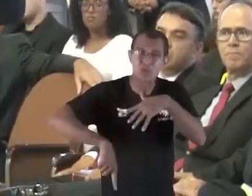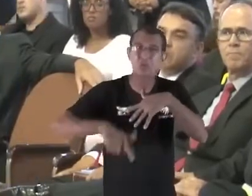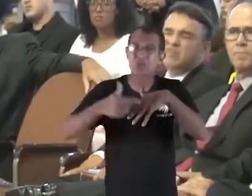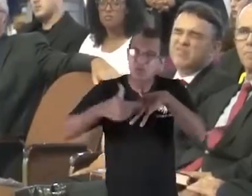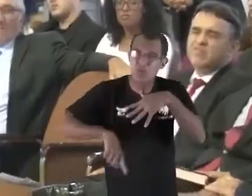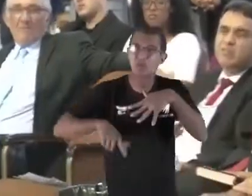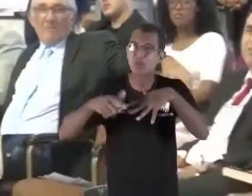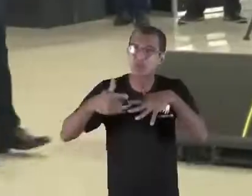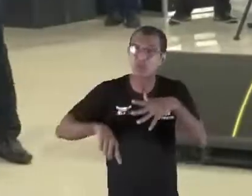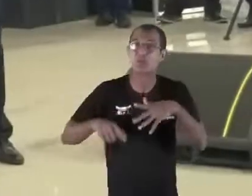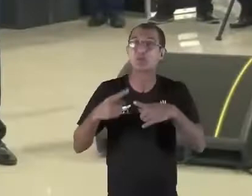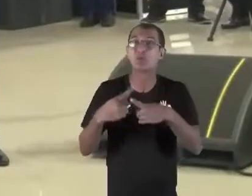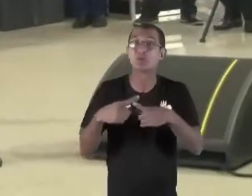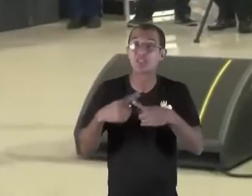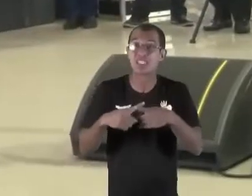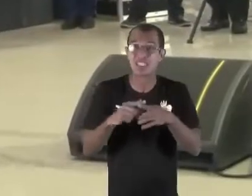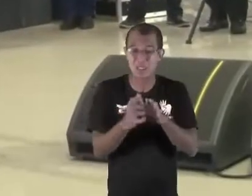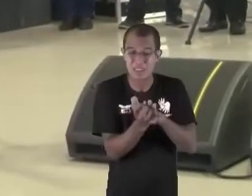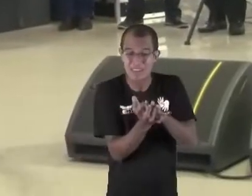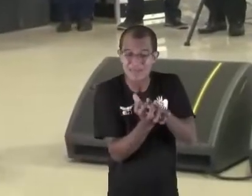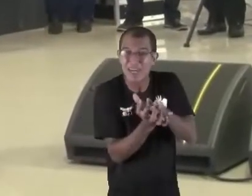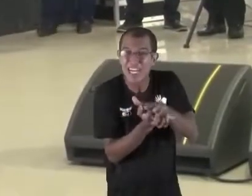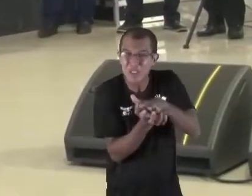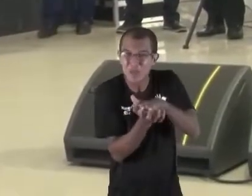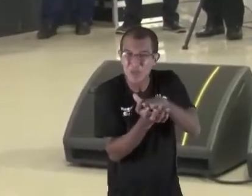Porque eu evangelizei esse sertão,